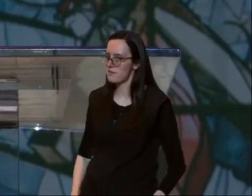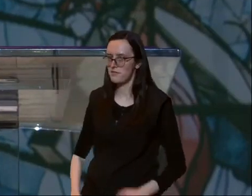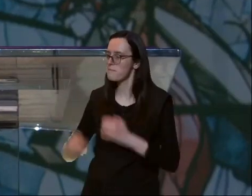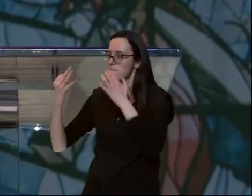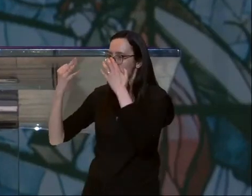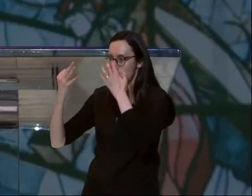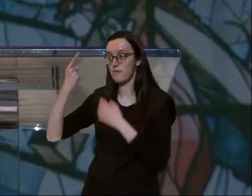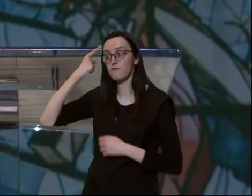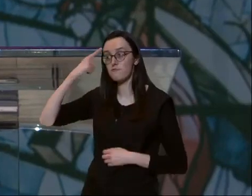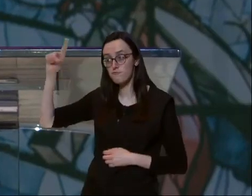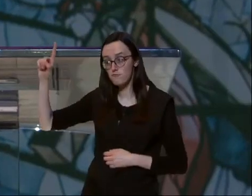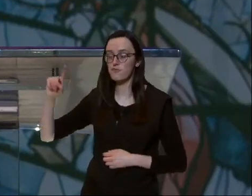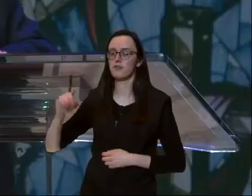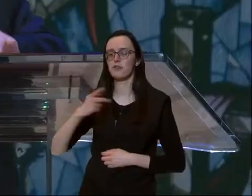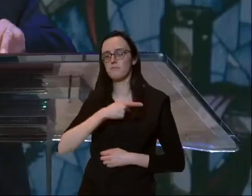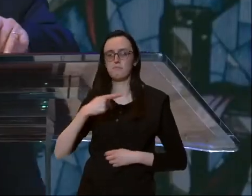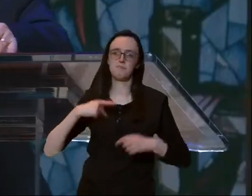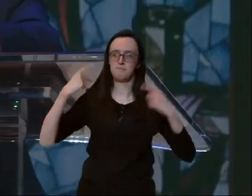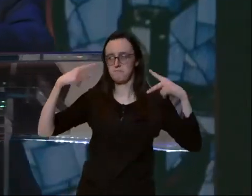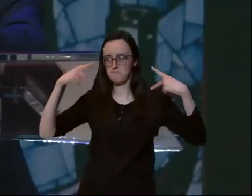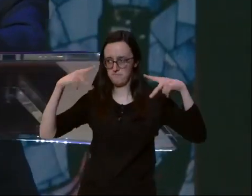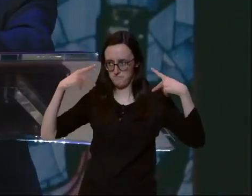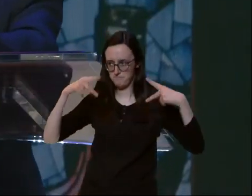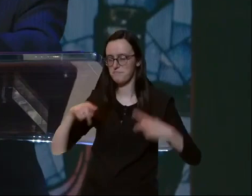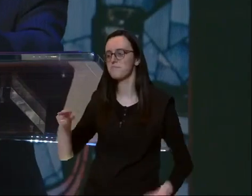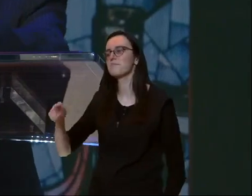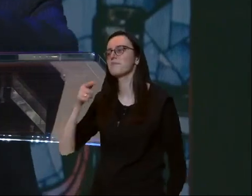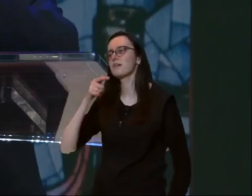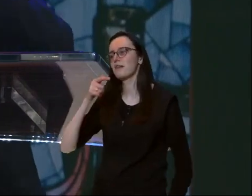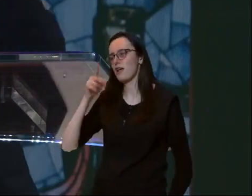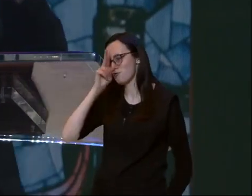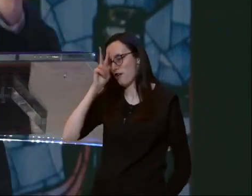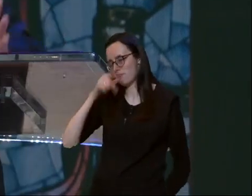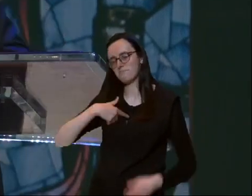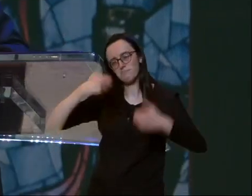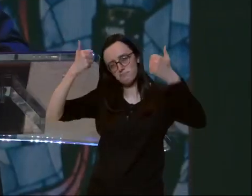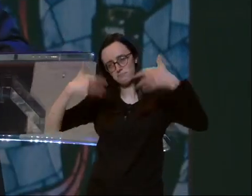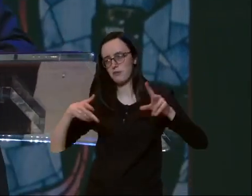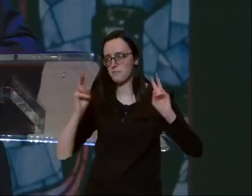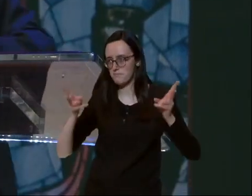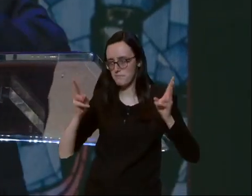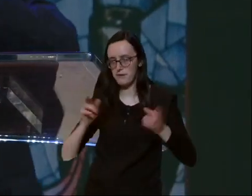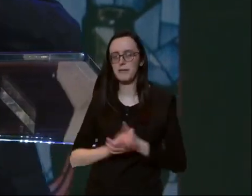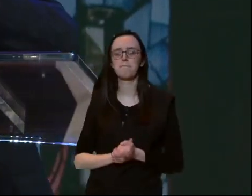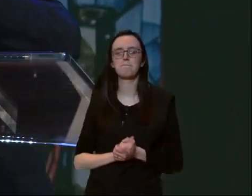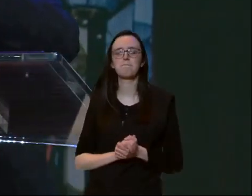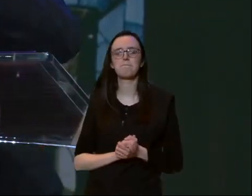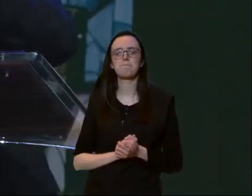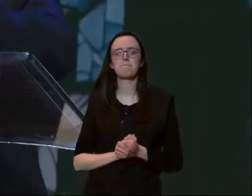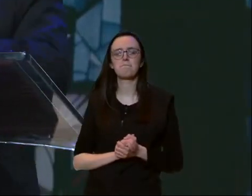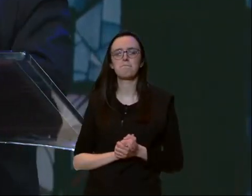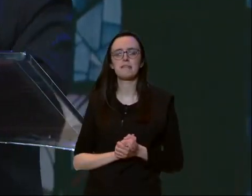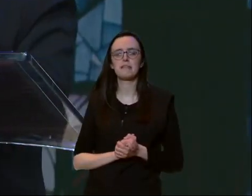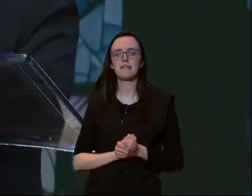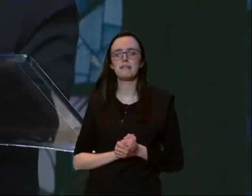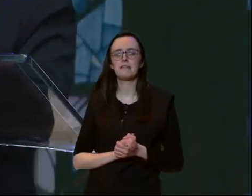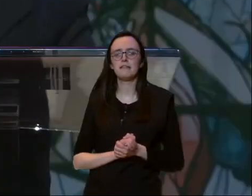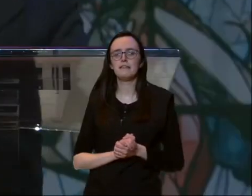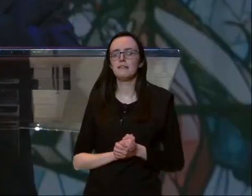de quarta-feira, o Senhor pregou sobre isso. E eu peguei o carro, peguei